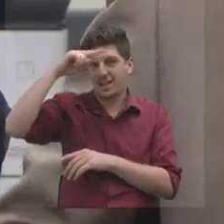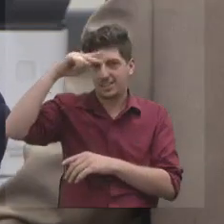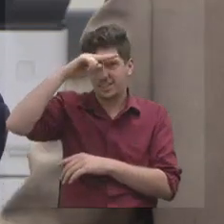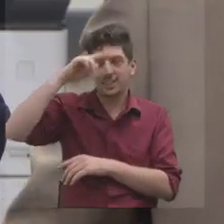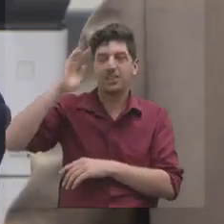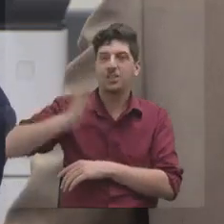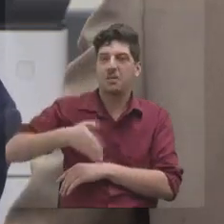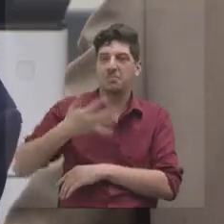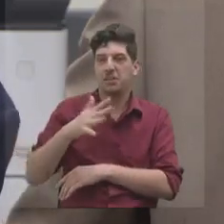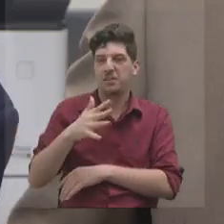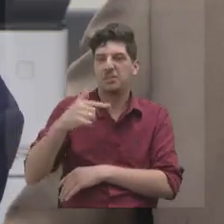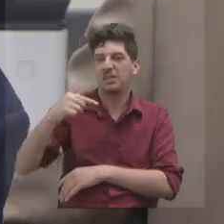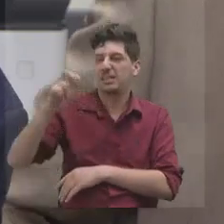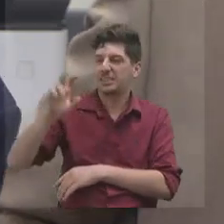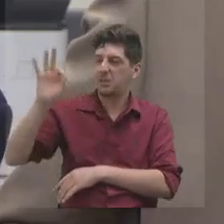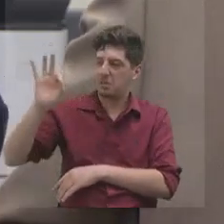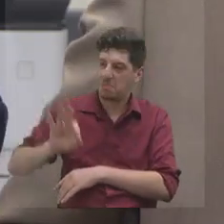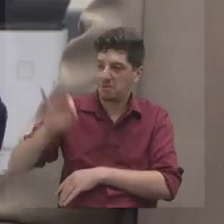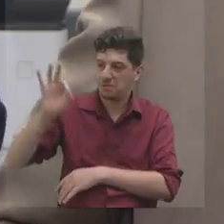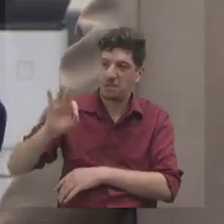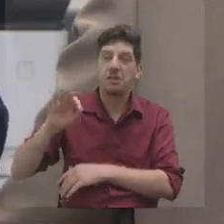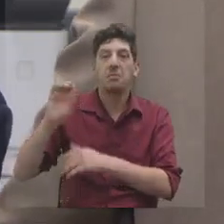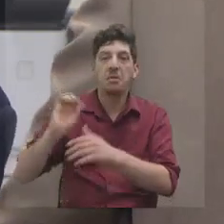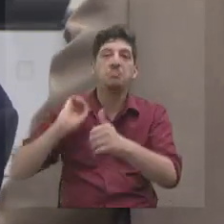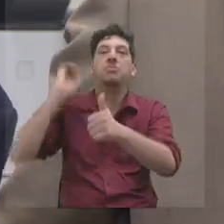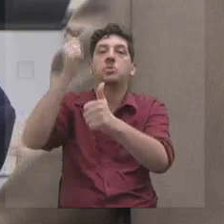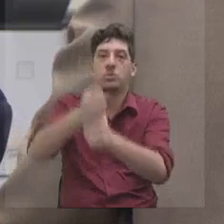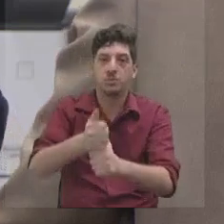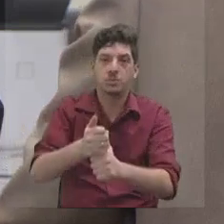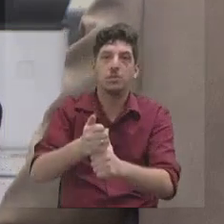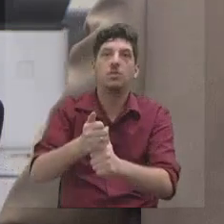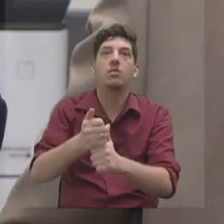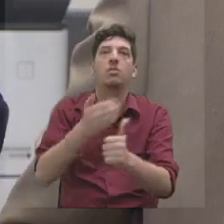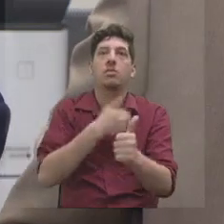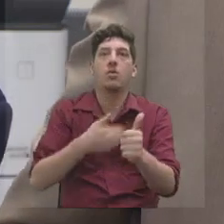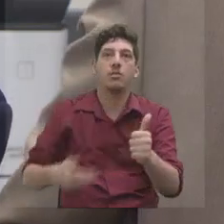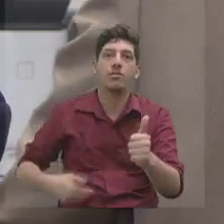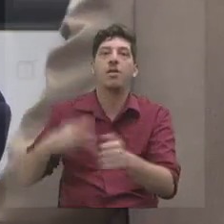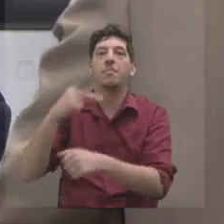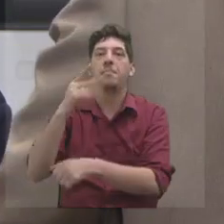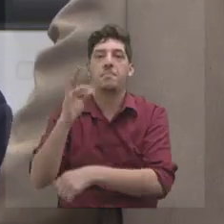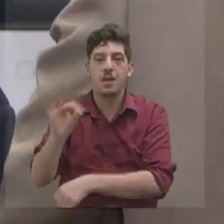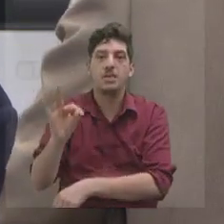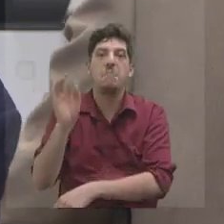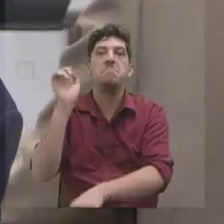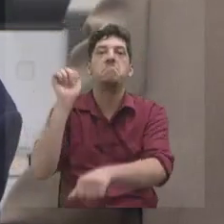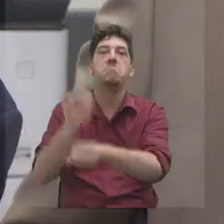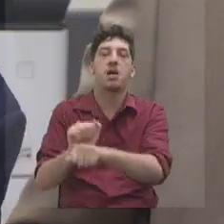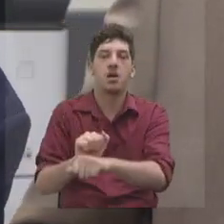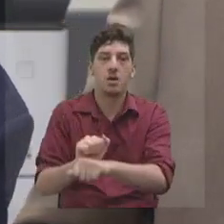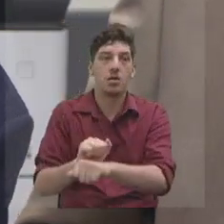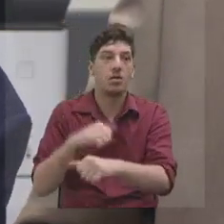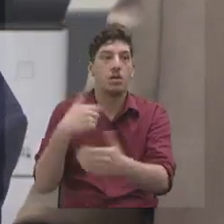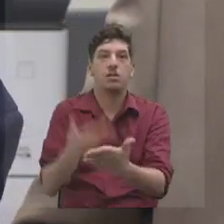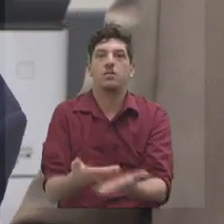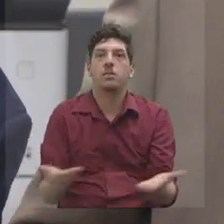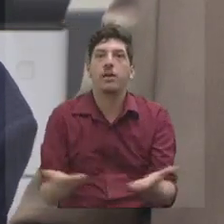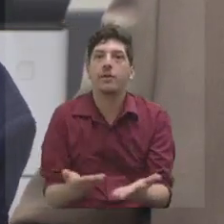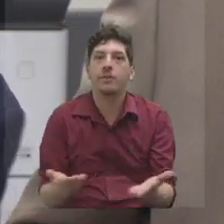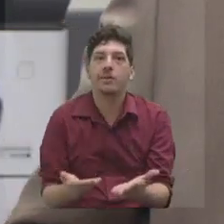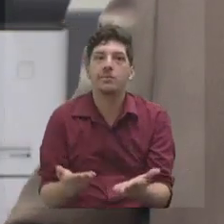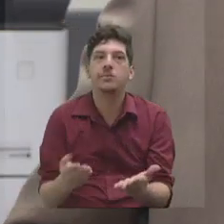75% dessa estrada veio o governo é do PT e parou esta Rodovia E tá ainda eu espero que